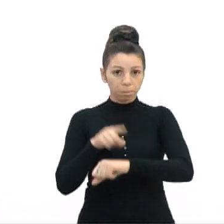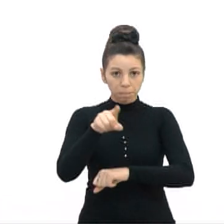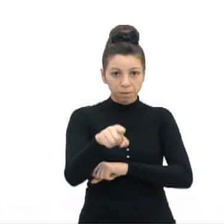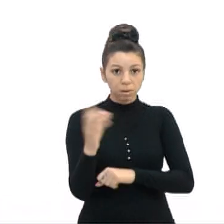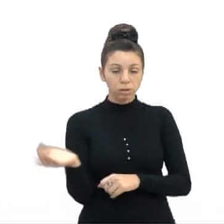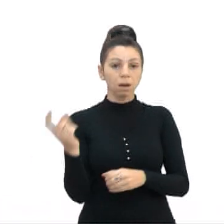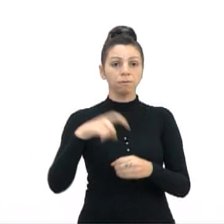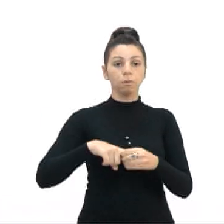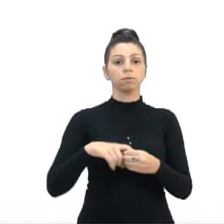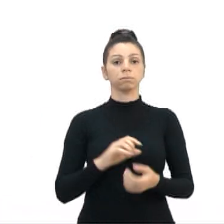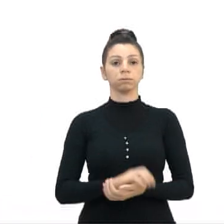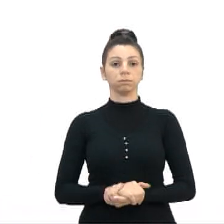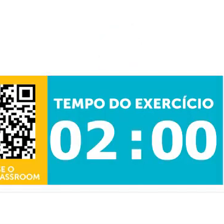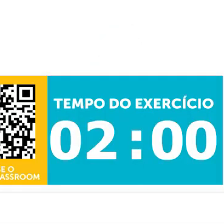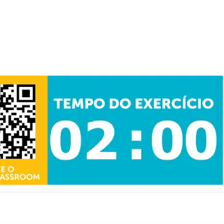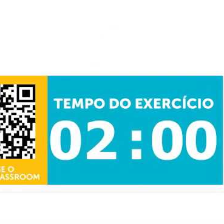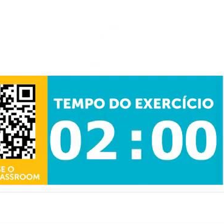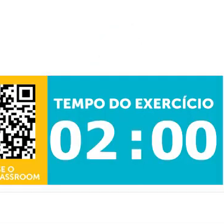já vão responder.